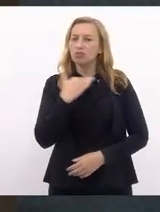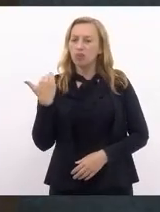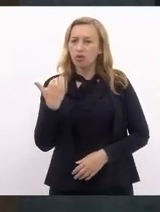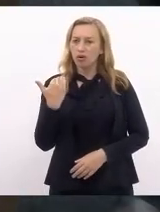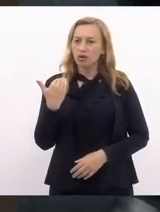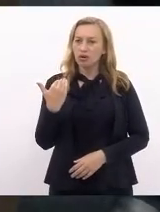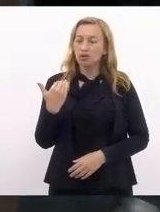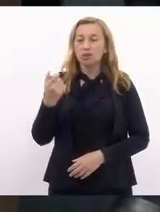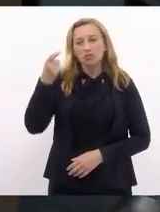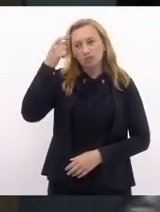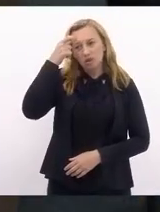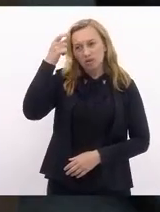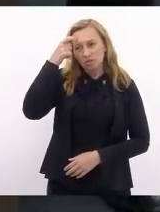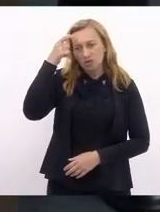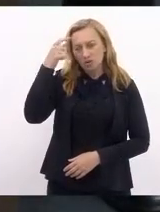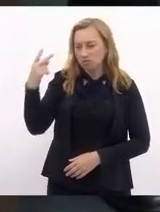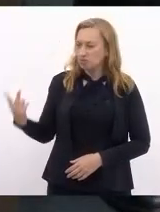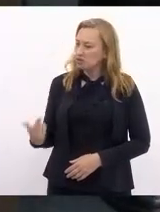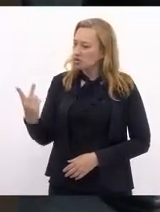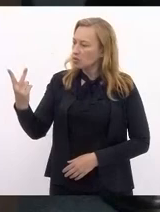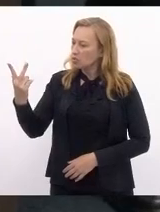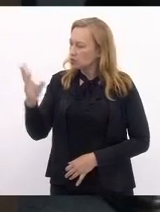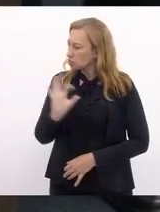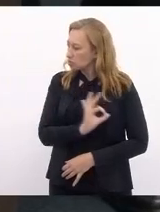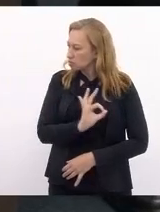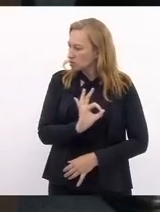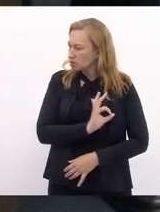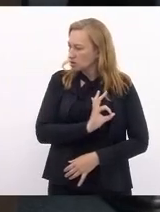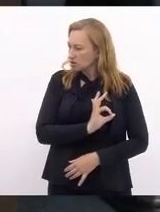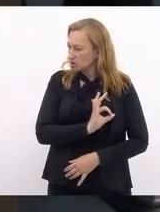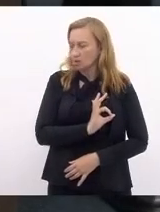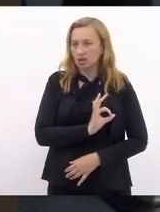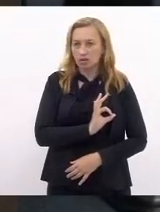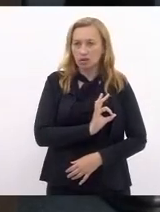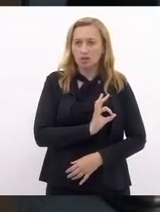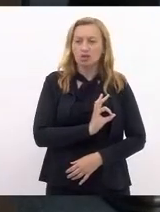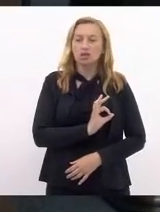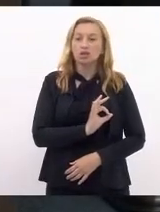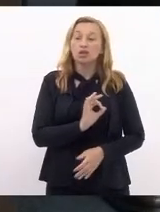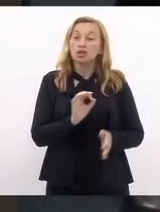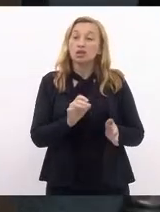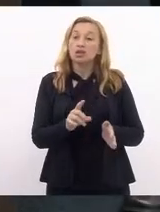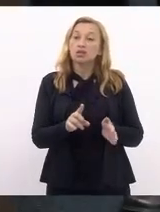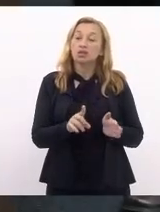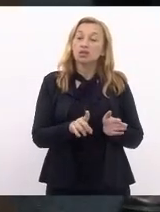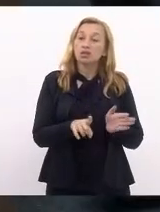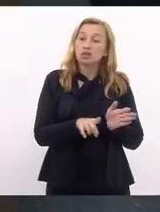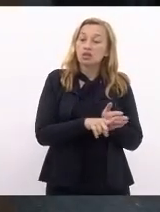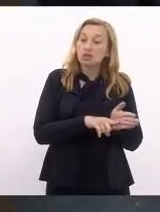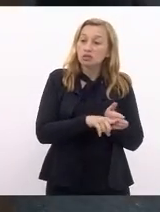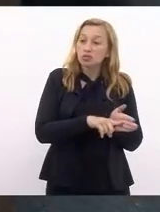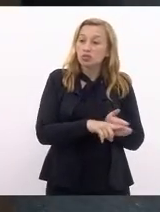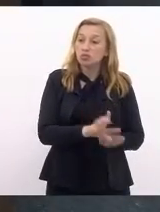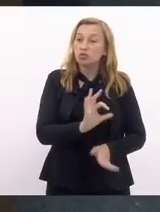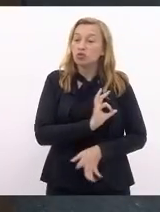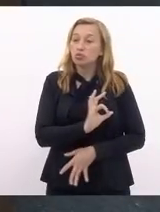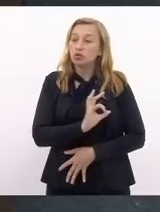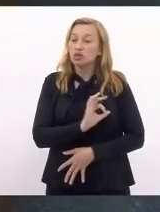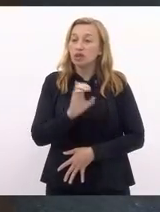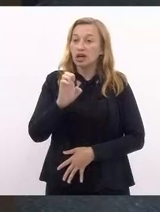memória de um valoroso policial um inspetor de polícia Eduardo Paiva de Queiroz que